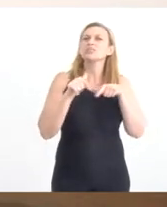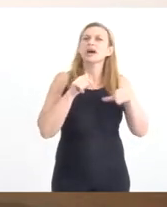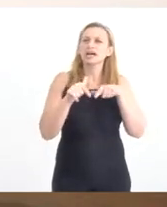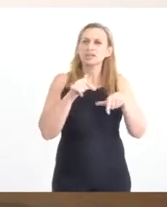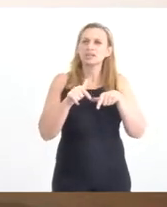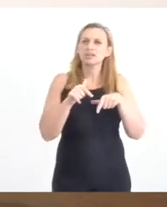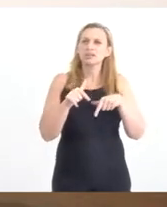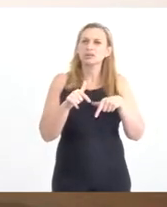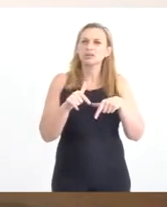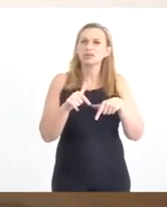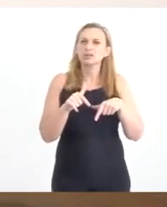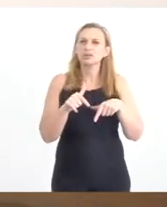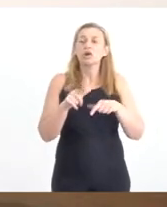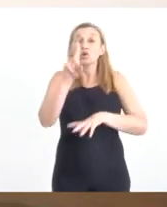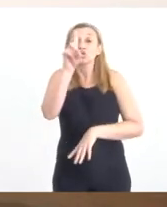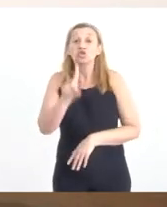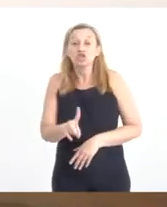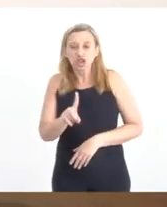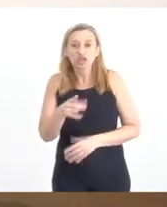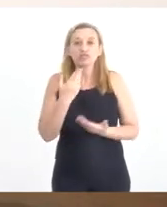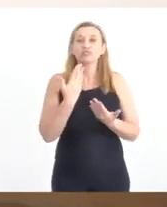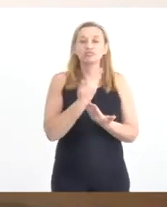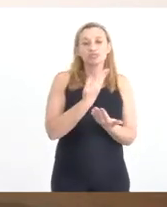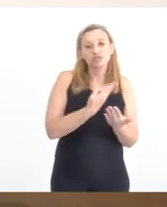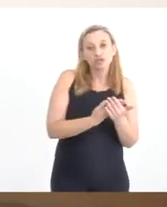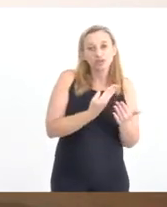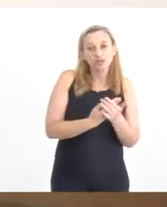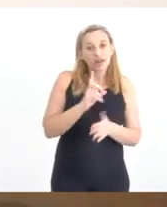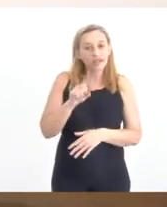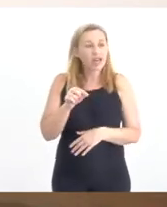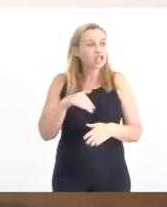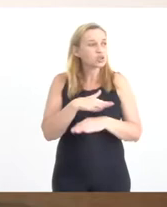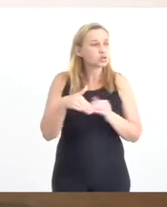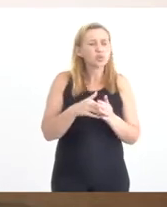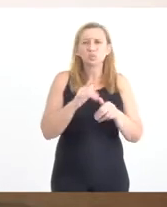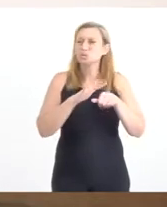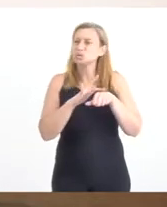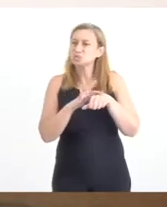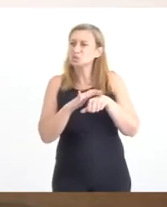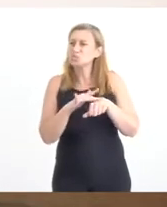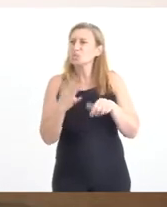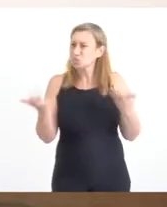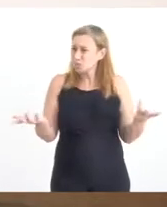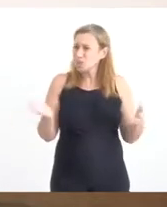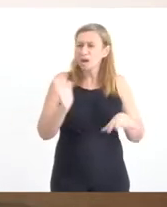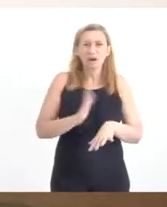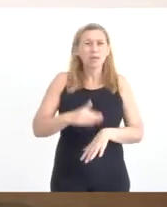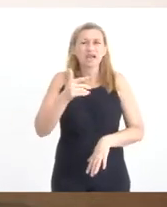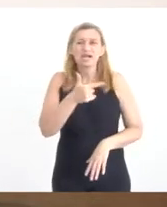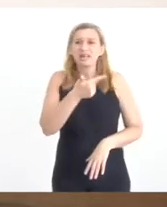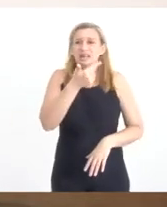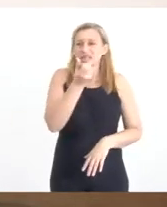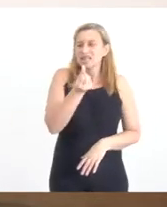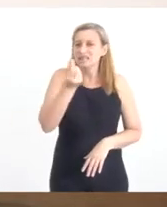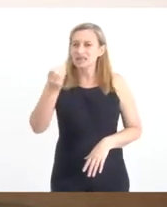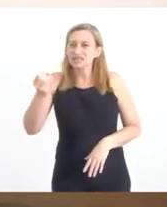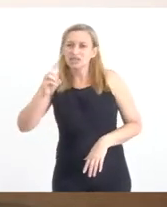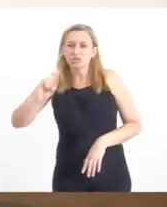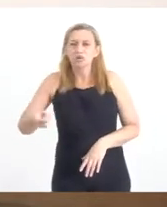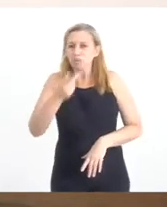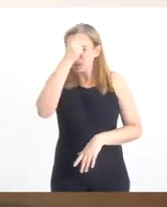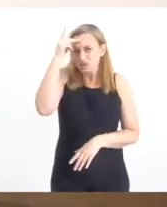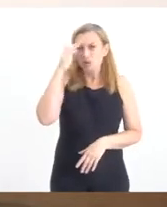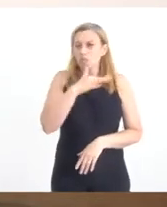no mínimo tem o direito de estudar né Tá todo mundo doente mais de 600 mil pessoas morreram